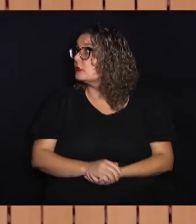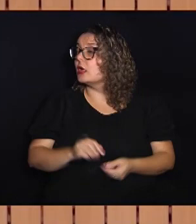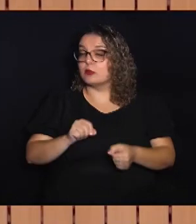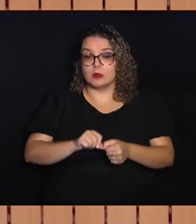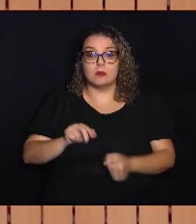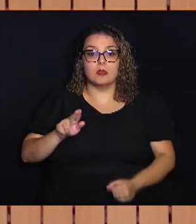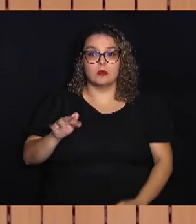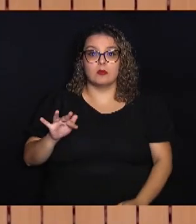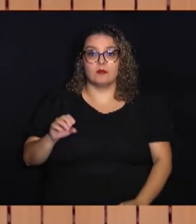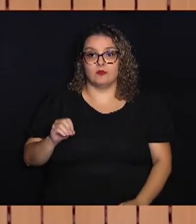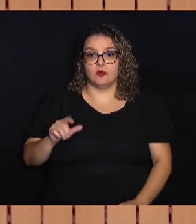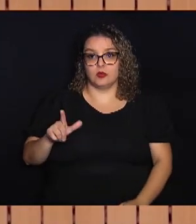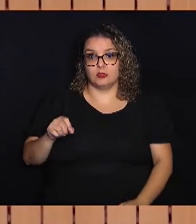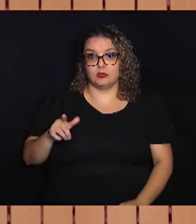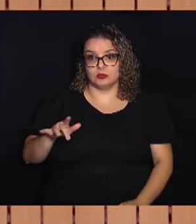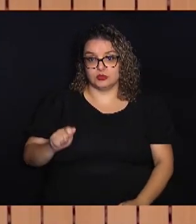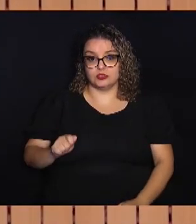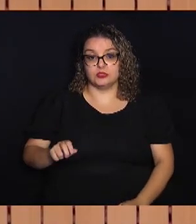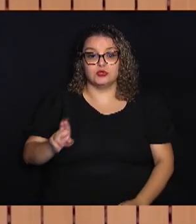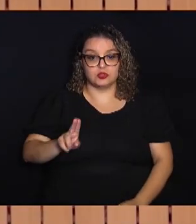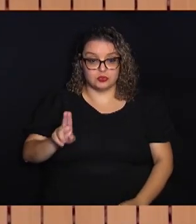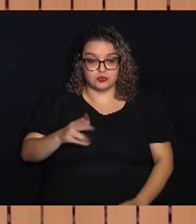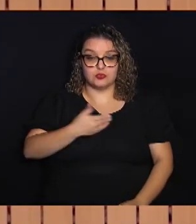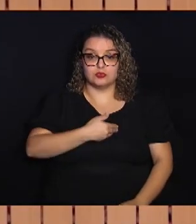um assunto de utilidade pública,